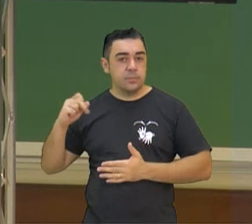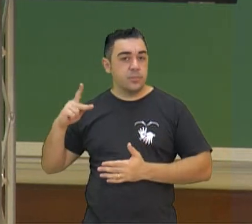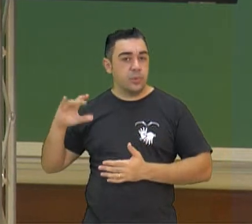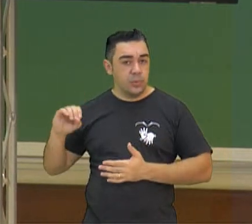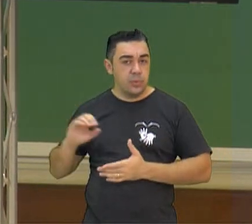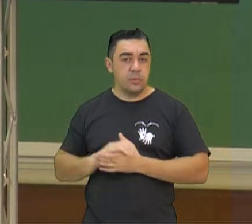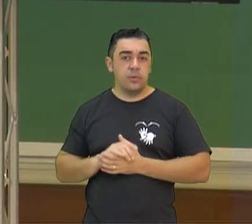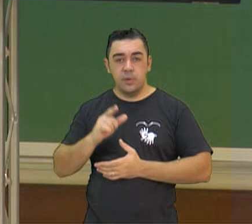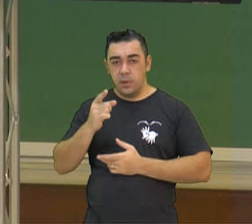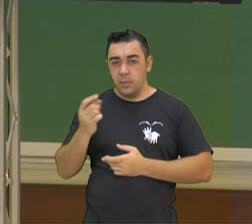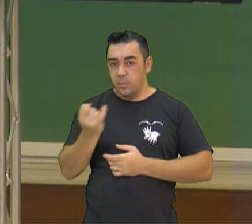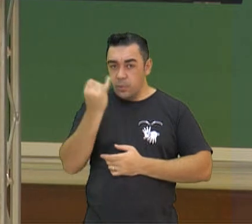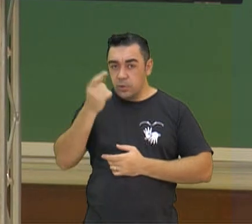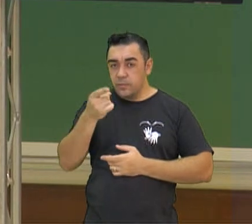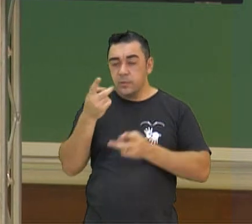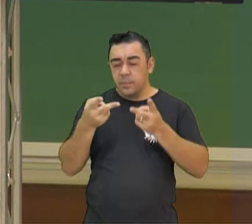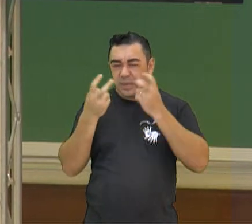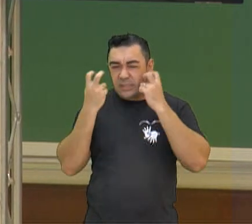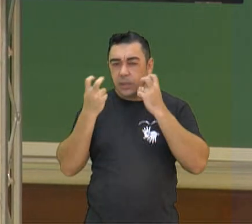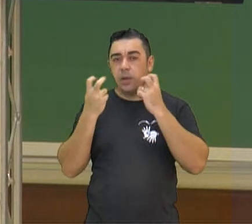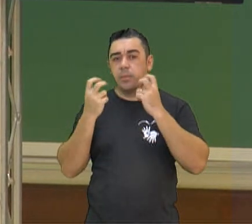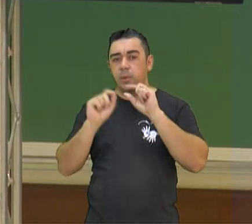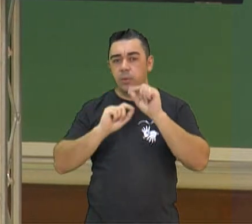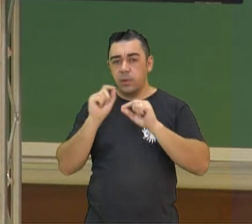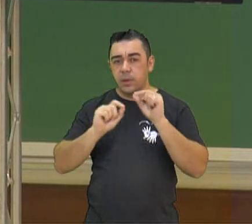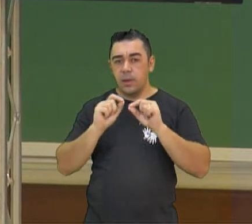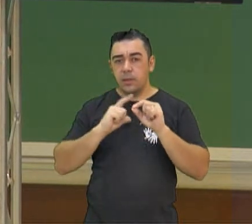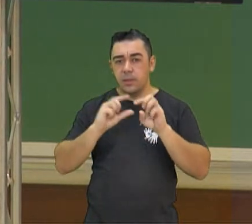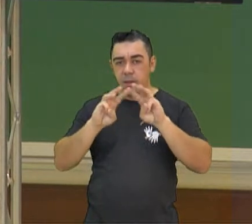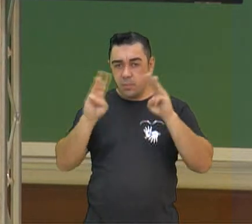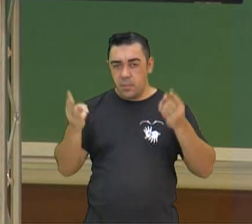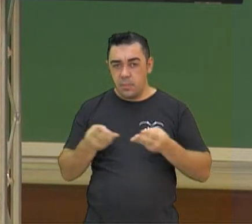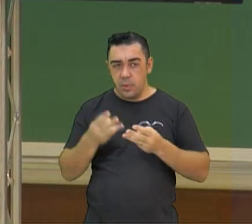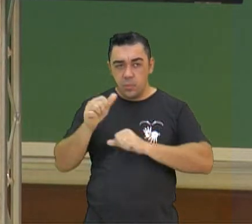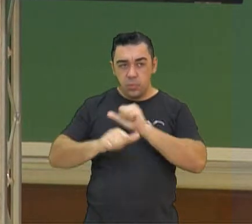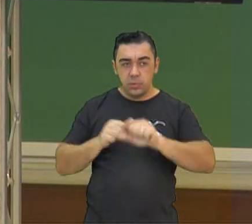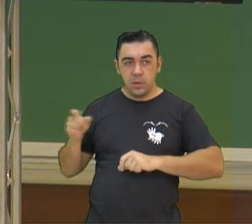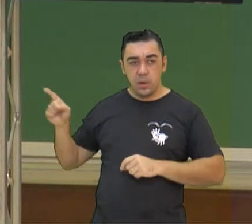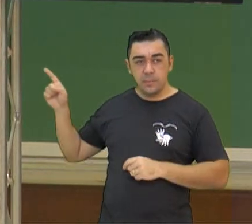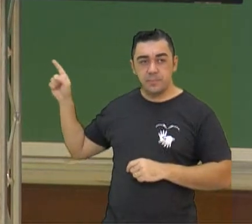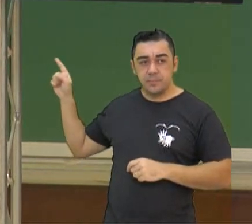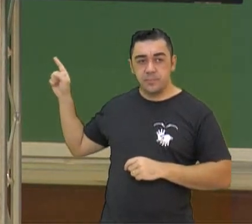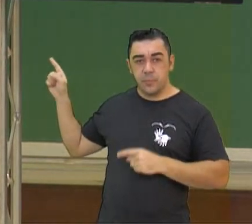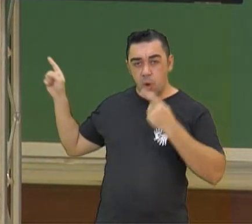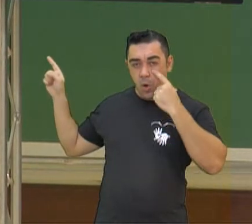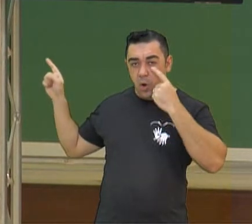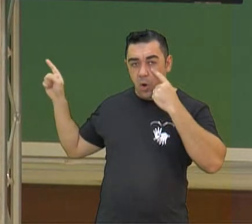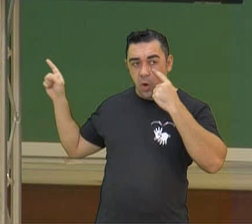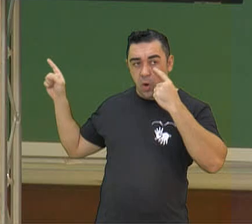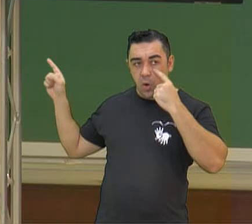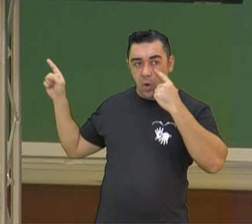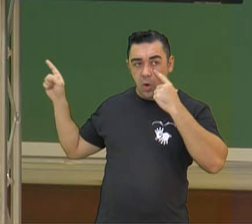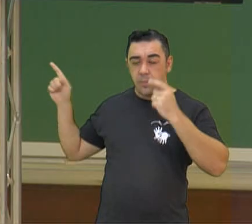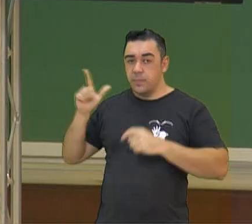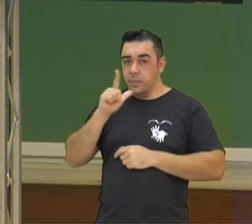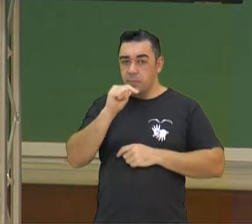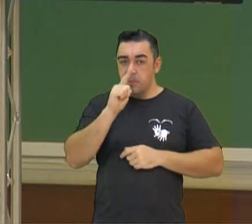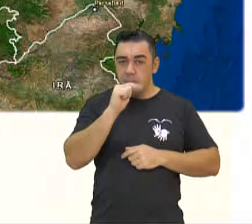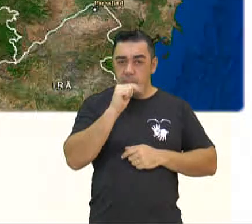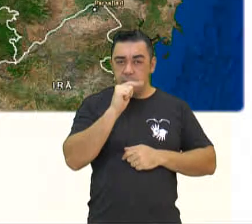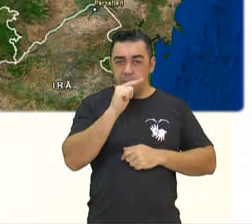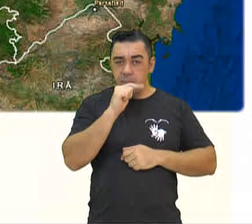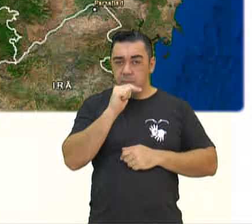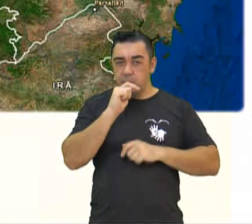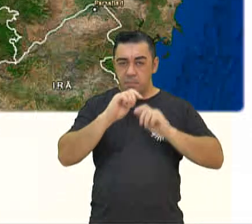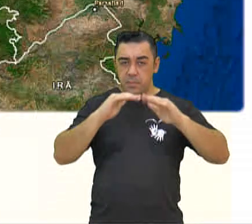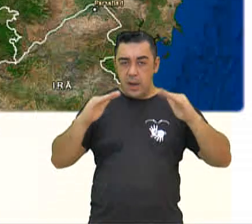Importante você prestar atenção nessa ideia da escala. Vamos lá para ele? Olha só, o Mar Negro aqui, o cantinho dele,